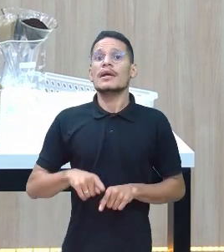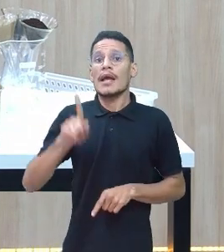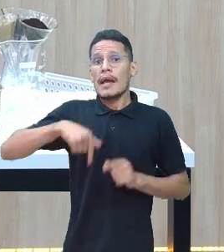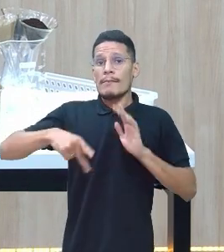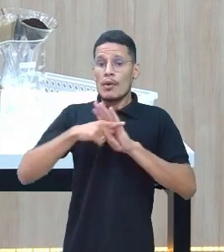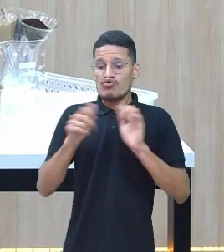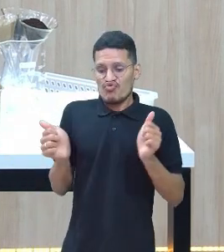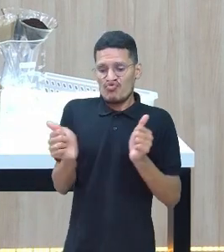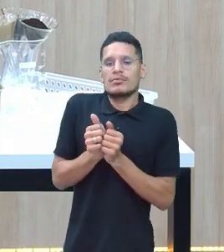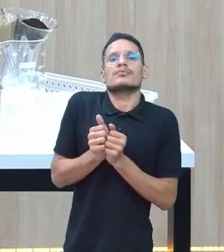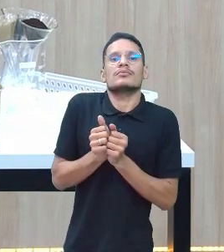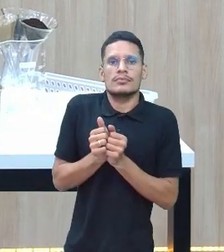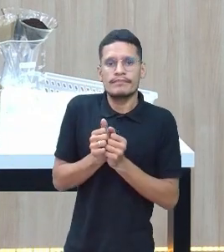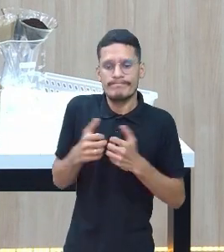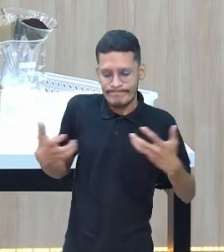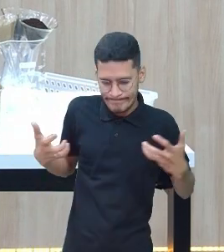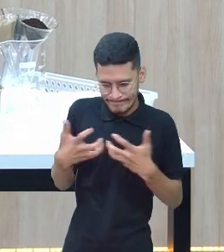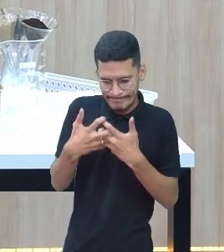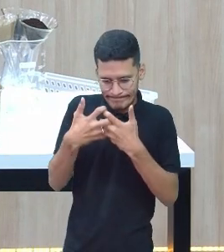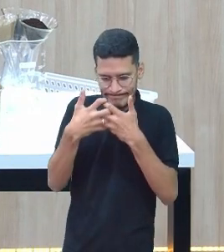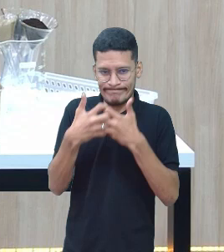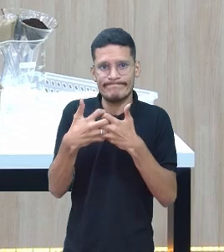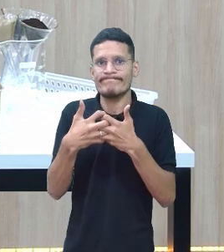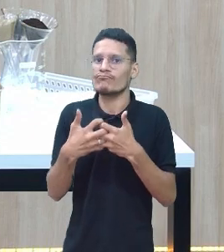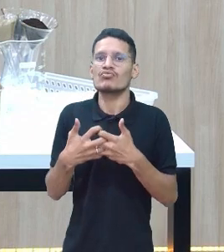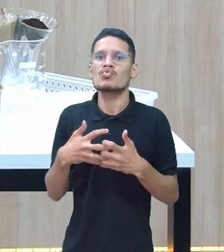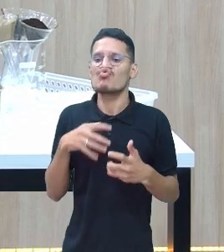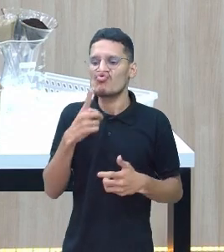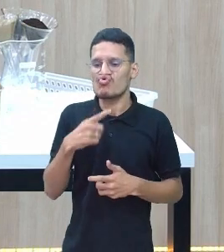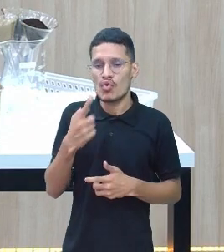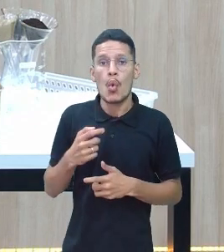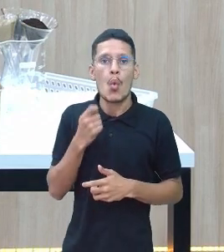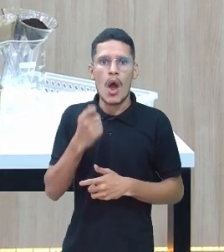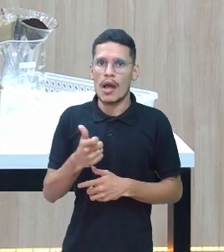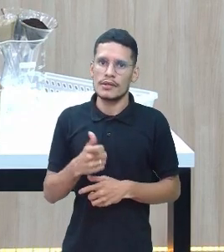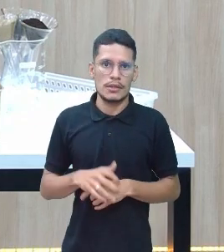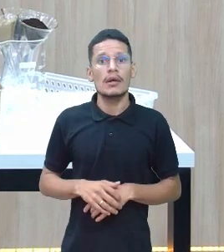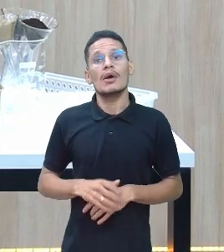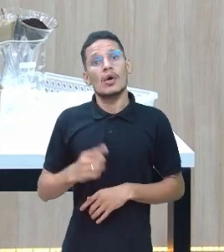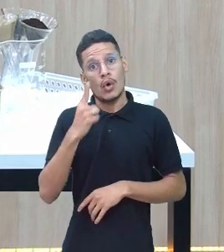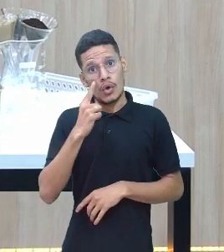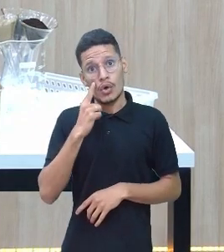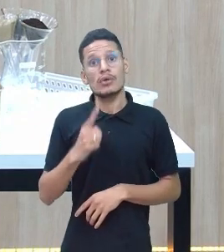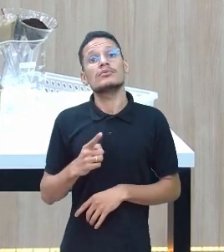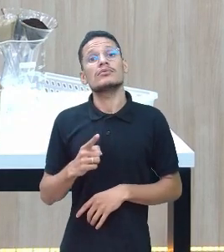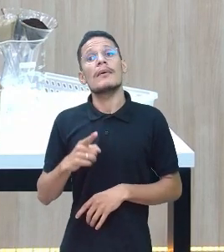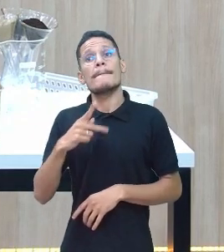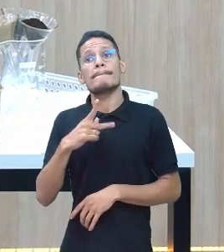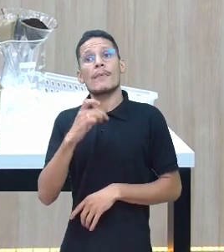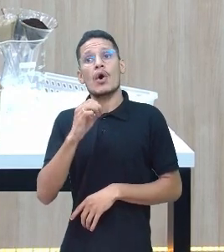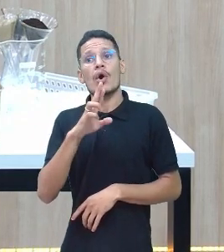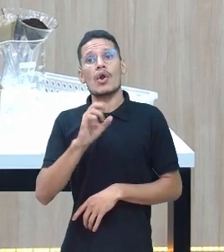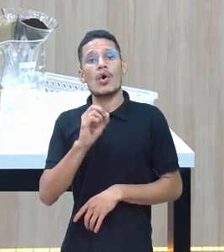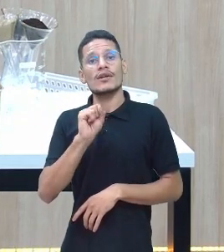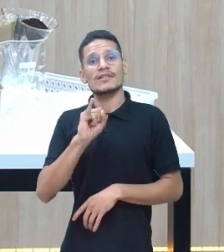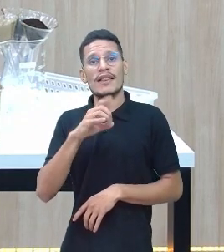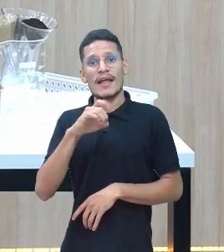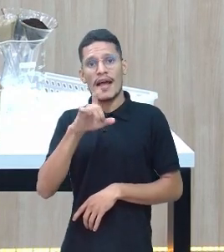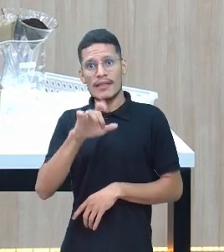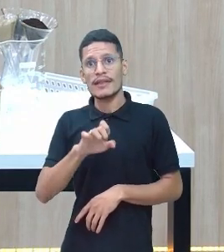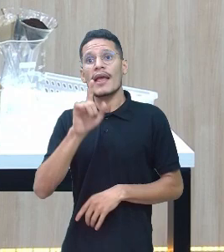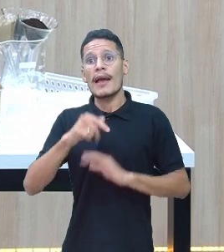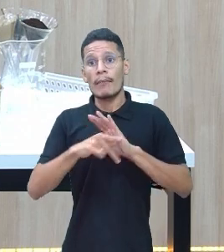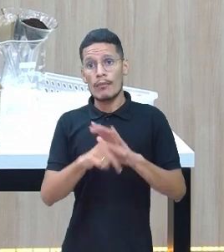são bem juntinhos. Então, quase a gente não vê a porosidade. E no caso da porosidade, já vai chamar a atenção para a gente